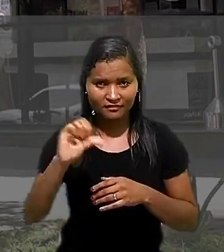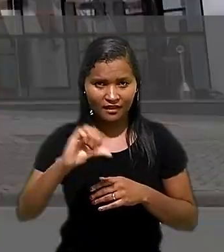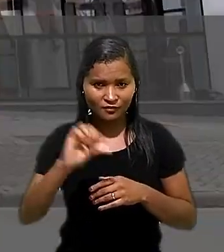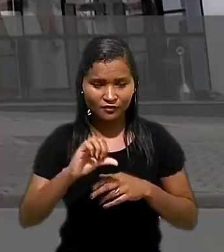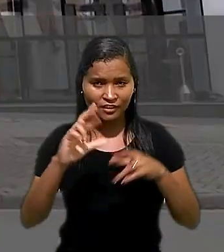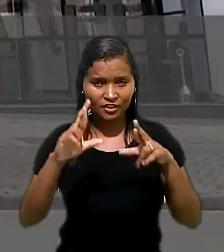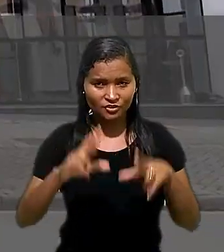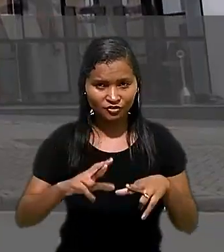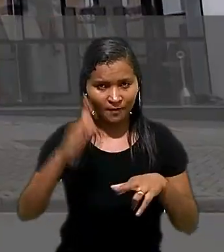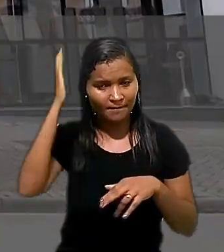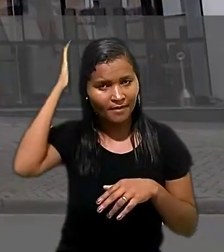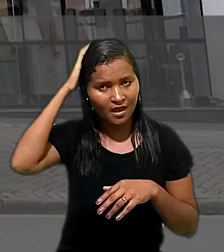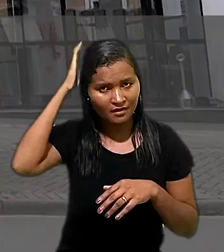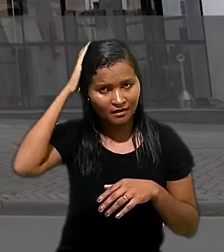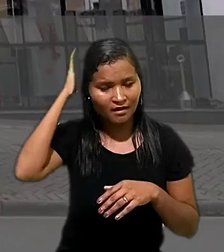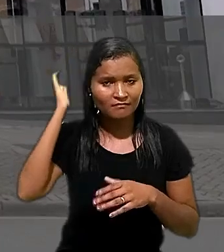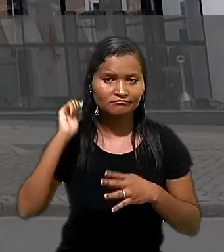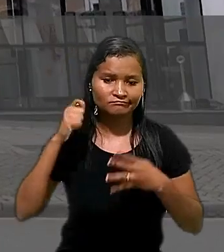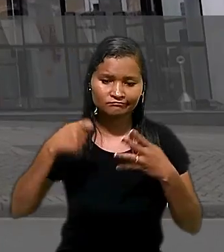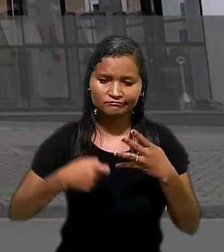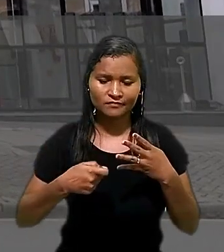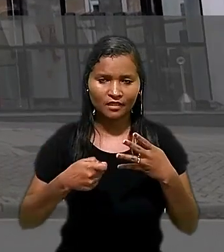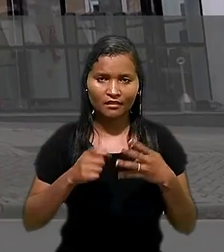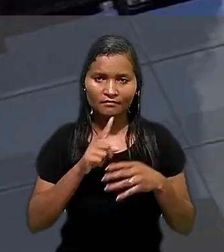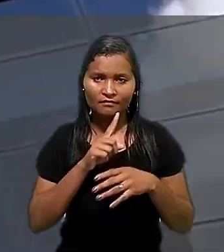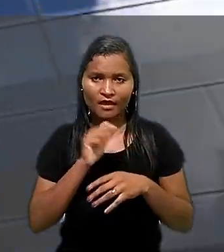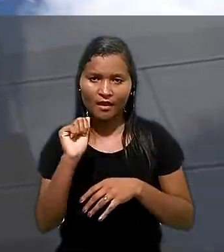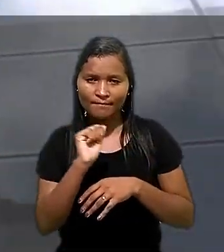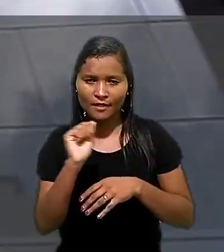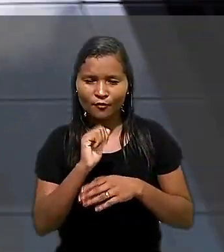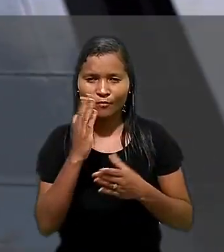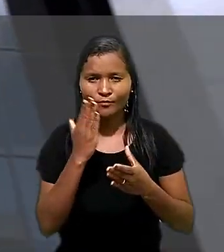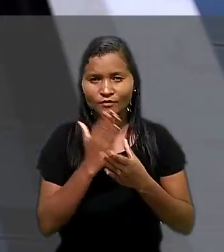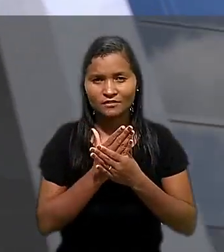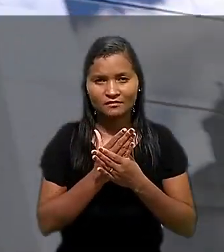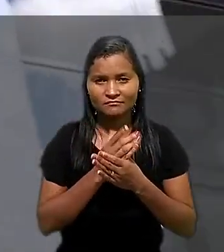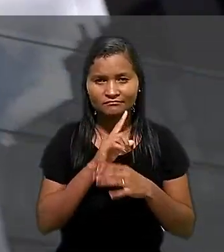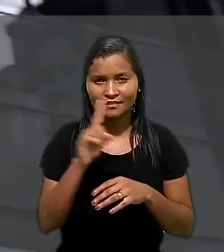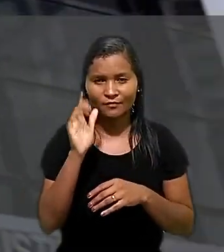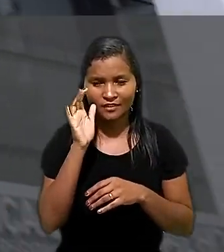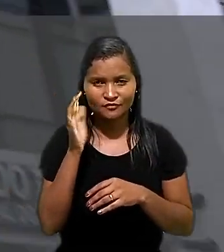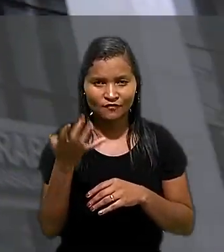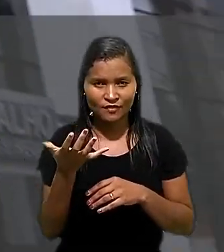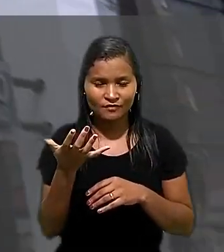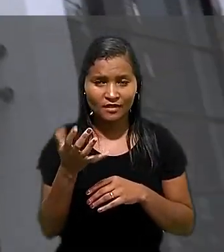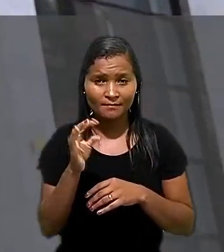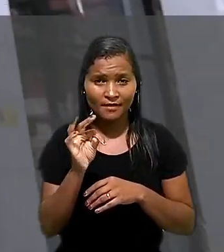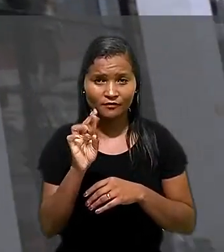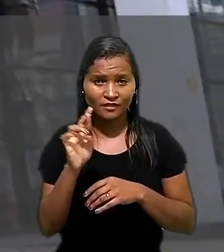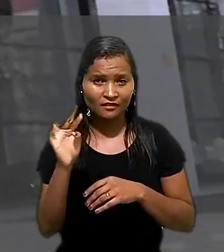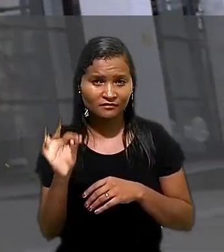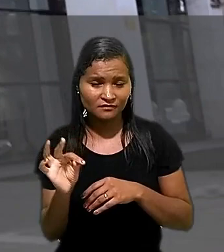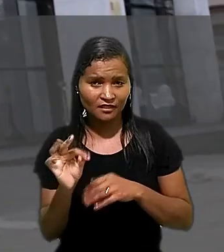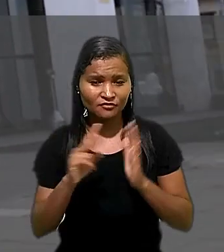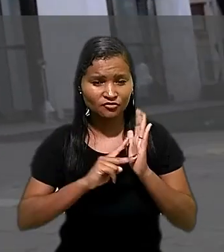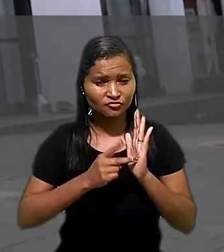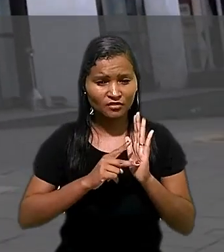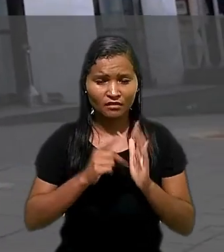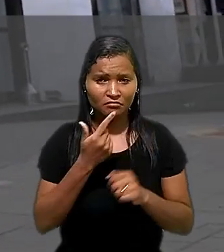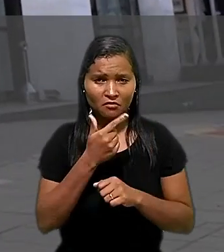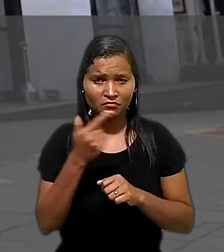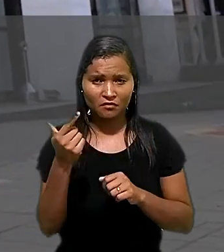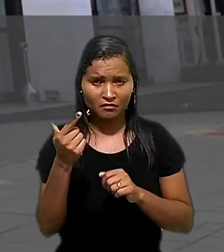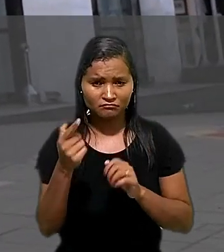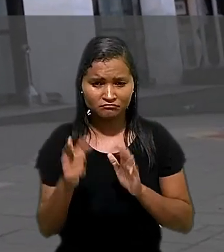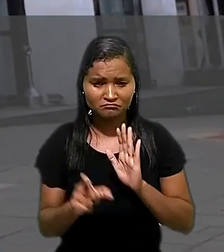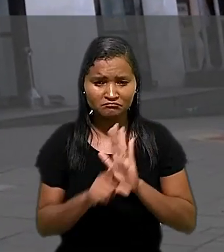Paraná, manteve a sentença que havia extinguido o processo sem resolução de mérito. Para o TRT, o sindicato não tinha legitimidade